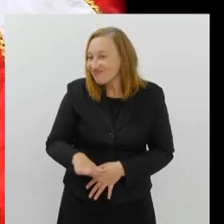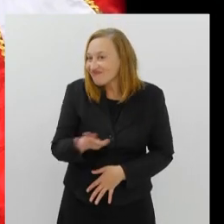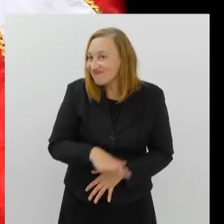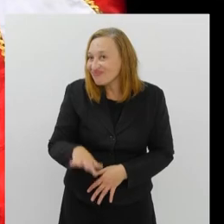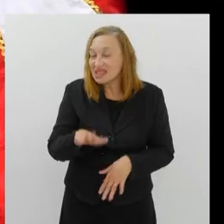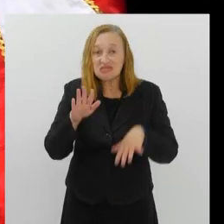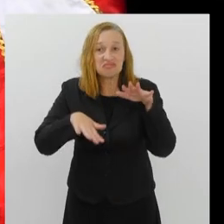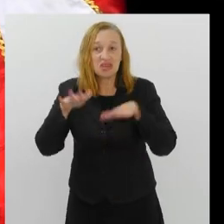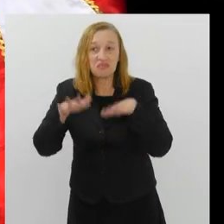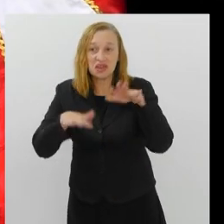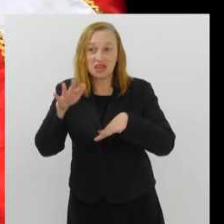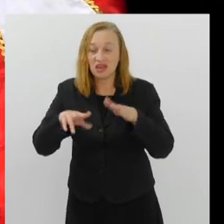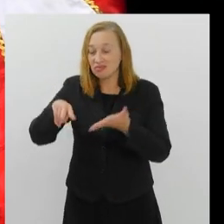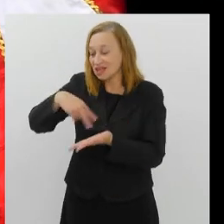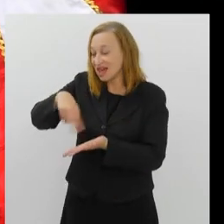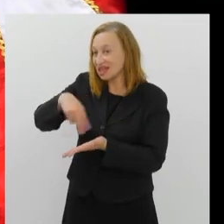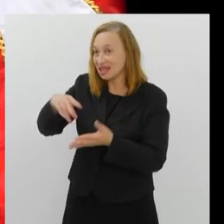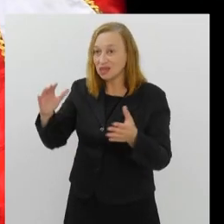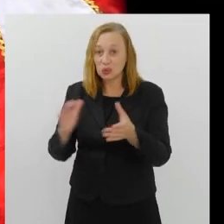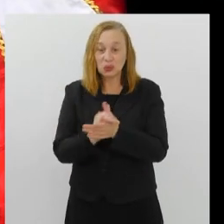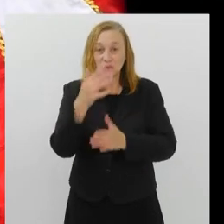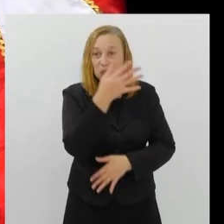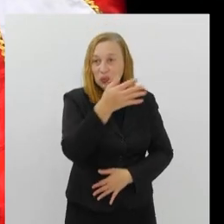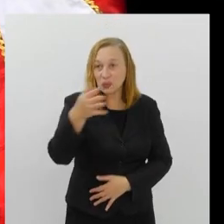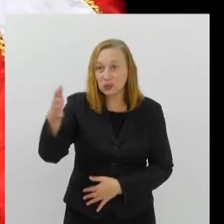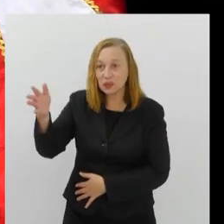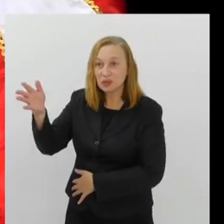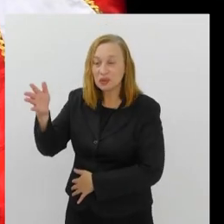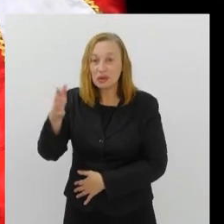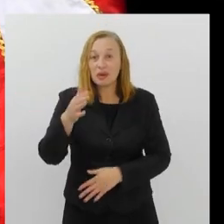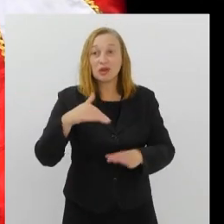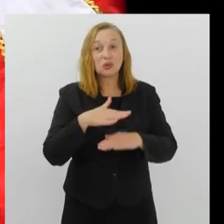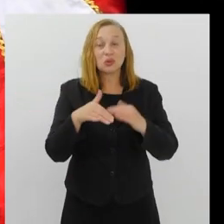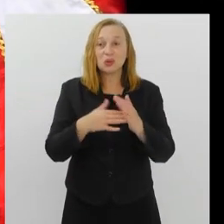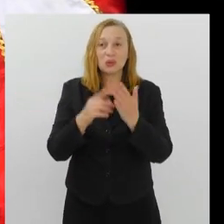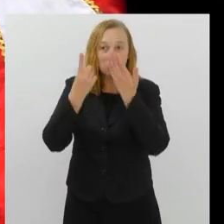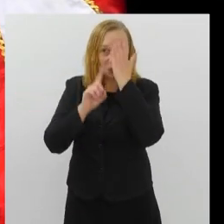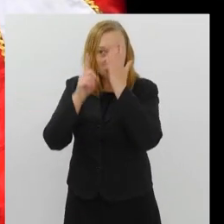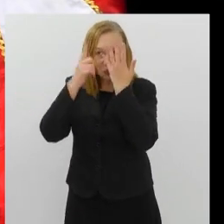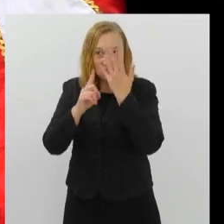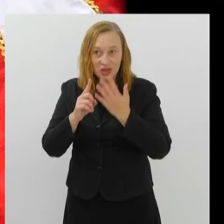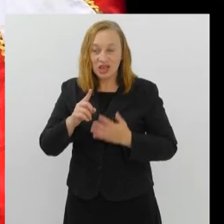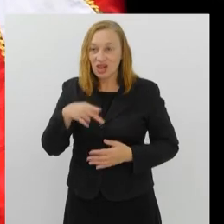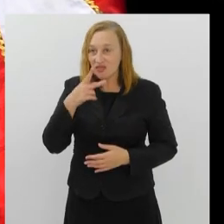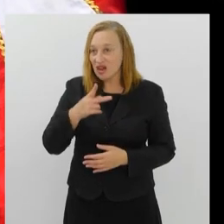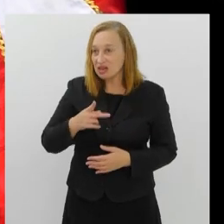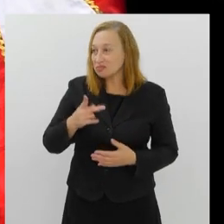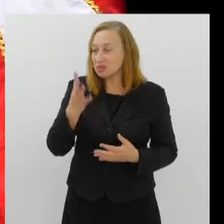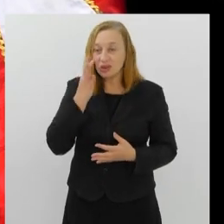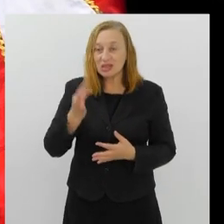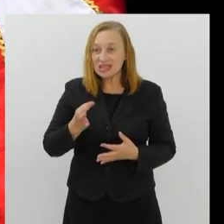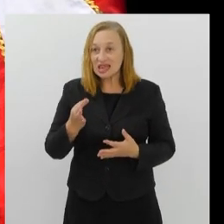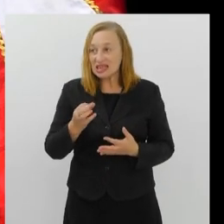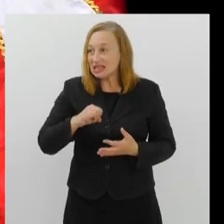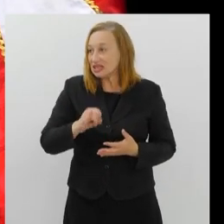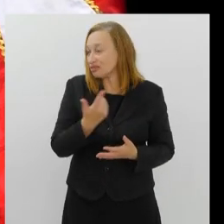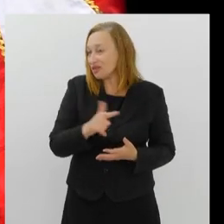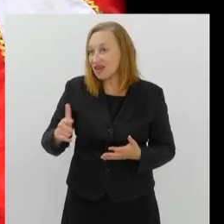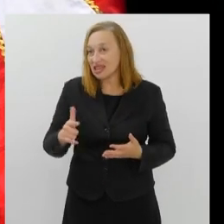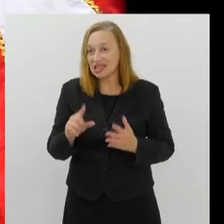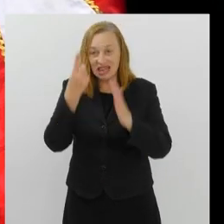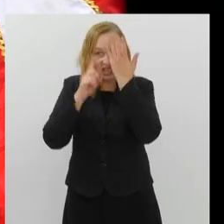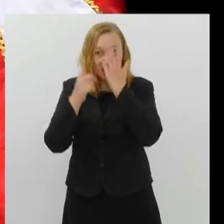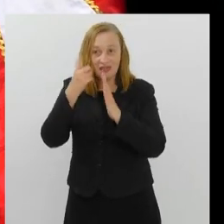pequena. Independentemente da dança do casal de Marcelo por da Madeira em si, mas o carnaval em si. Eu vivo falando que eu não sei o que seria de mim sem o